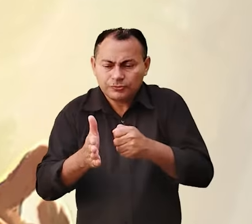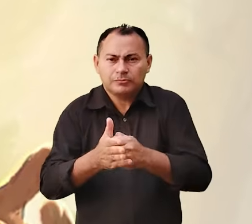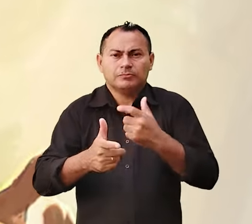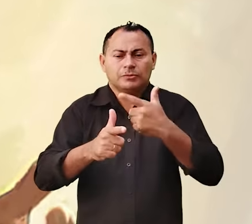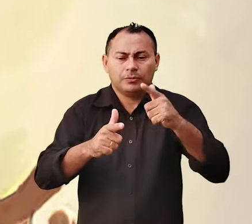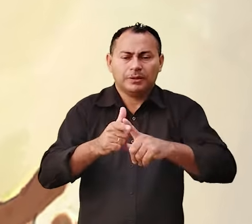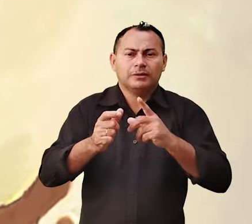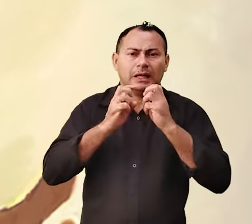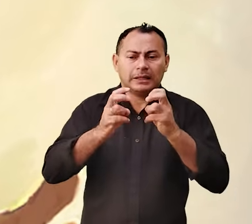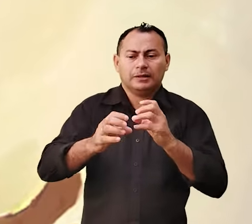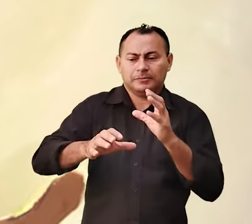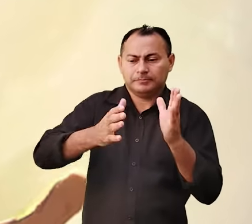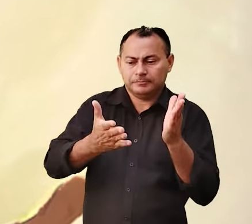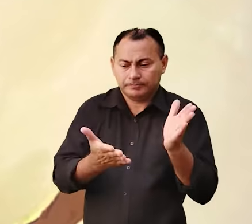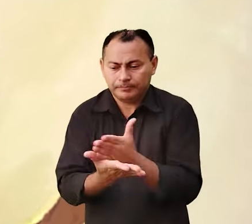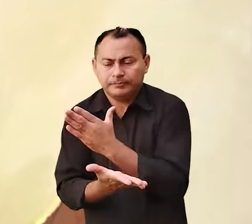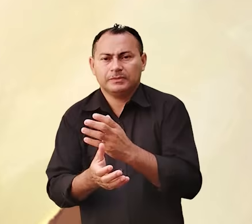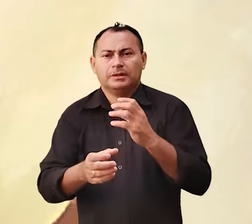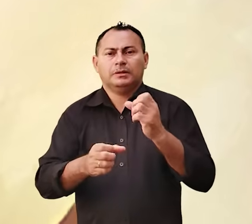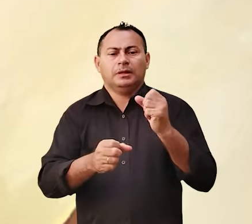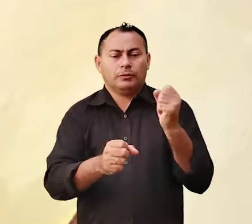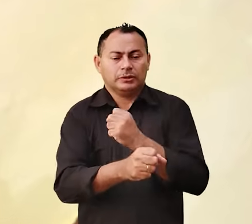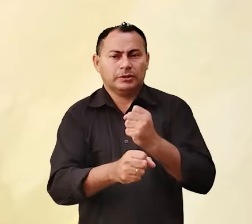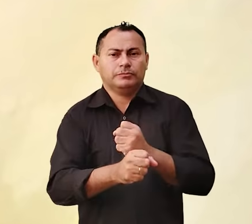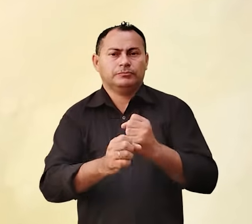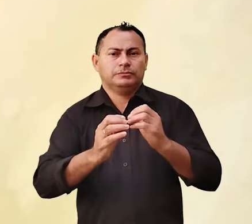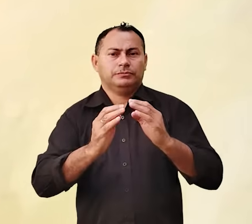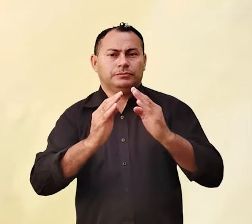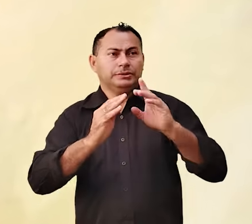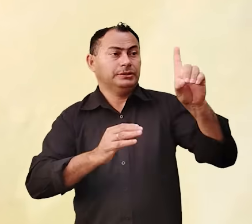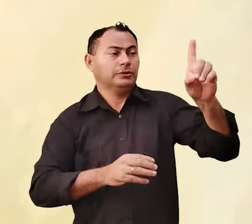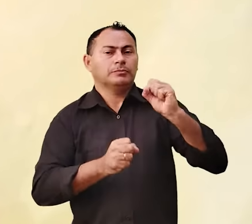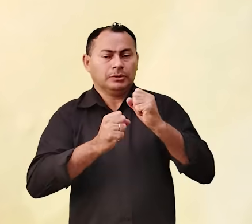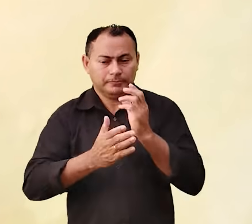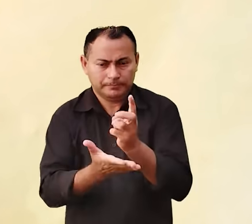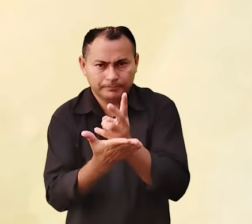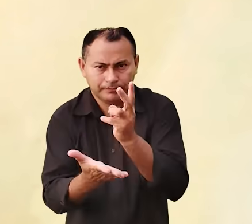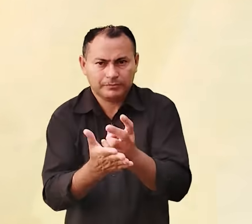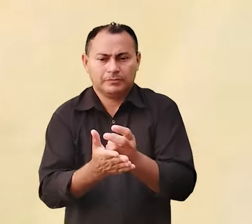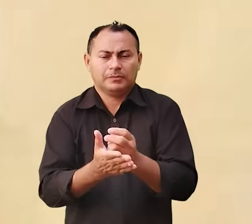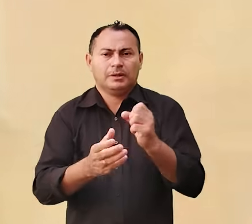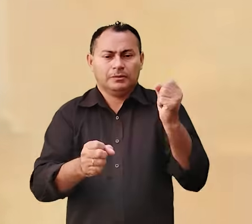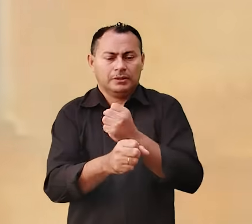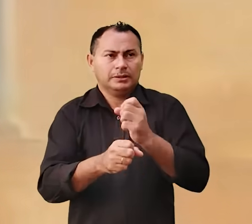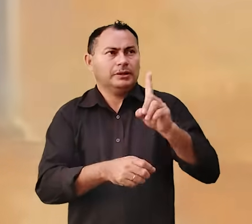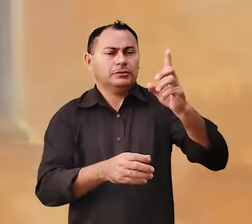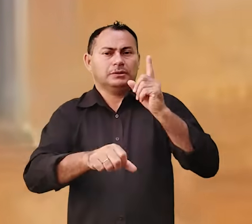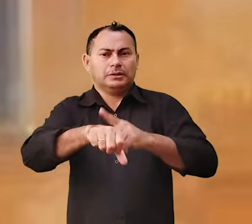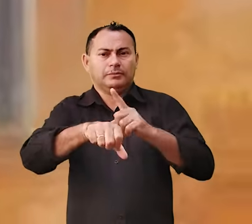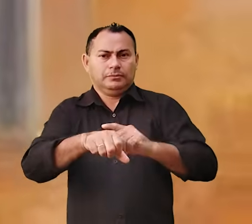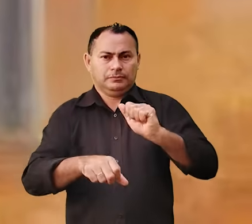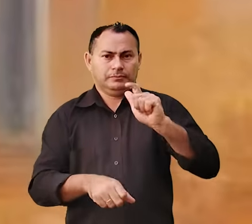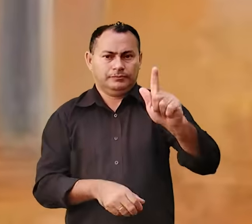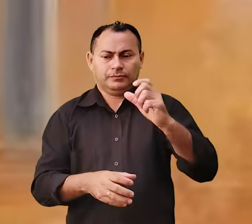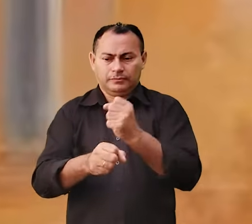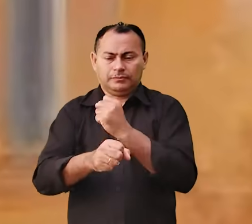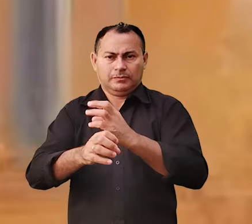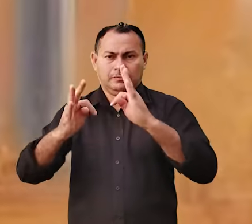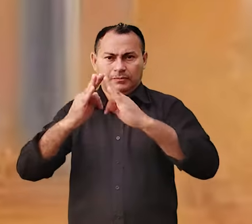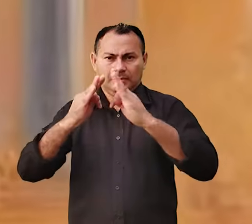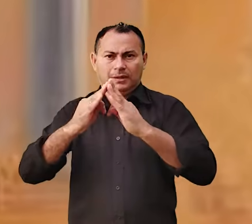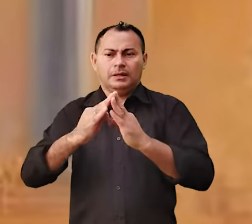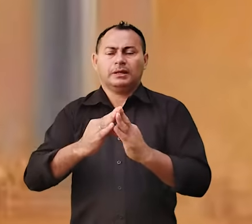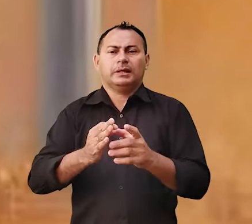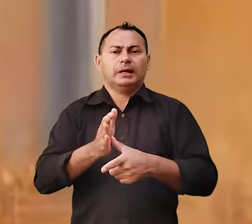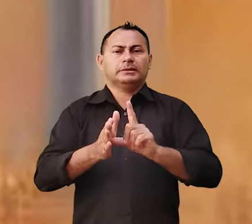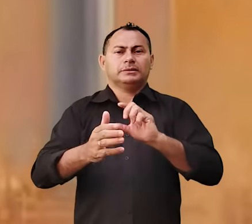o problema até que ele fosse removido e a obra de Deus pudesse continuar. A obra de Deus no tempo de Ageu era a reconstrução do